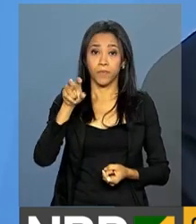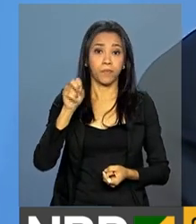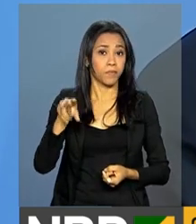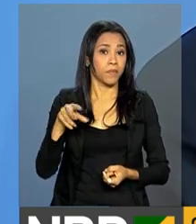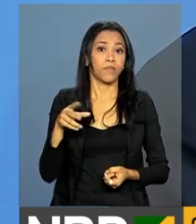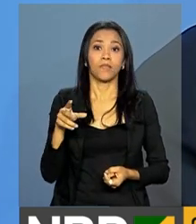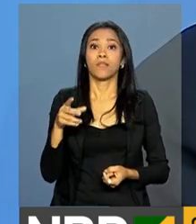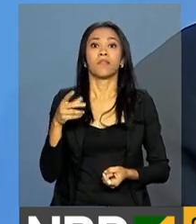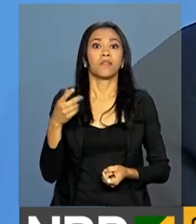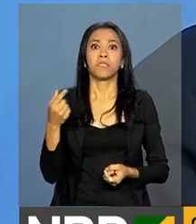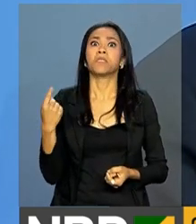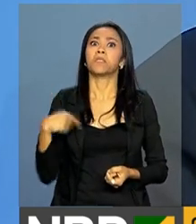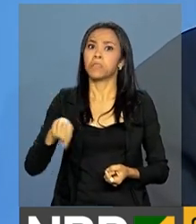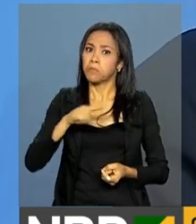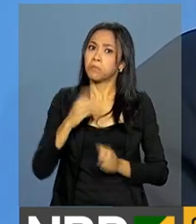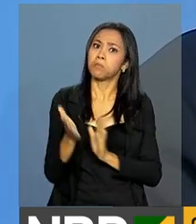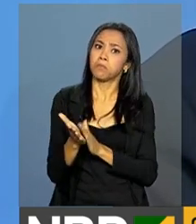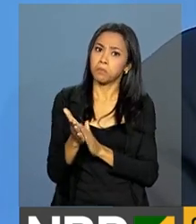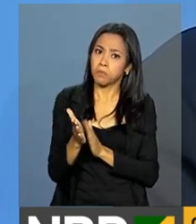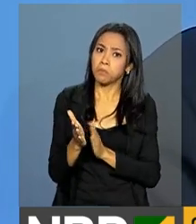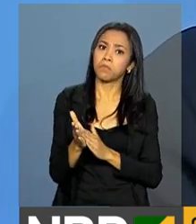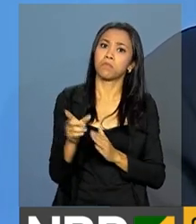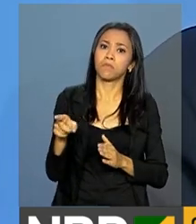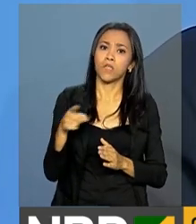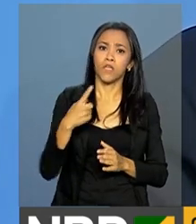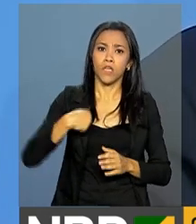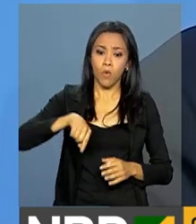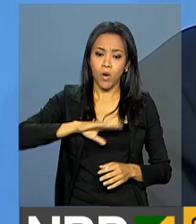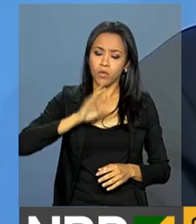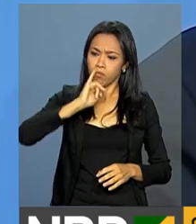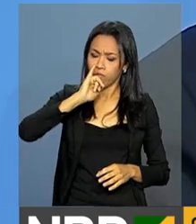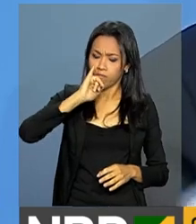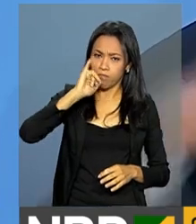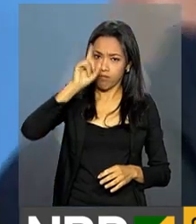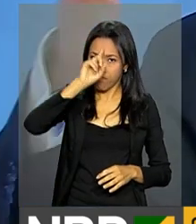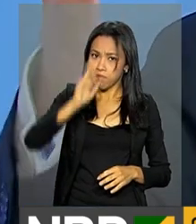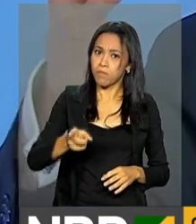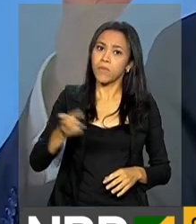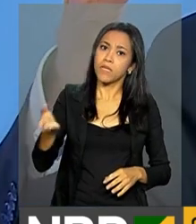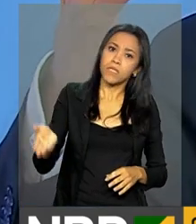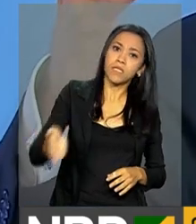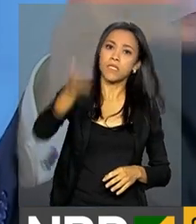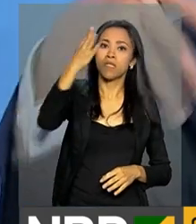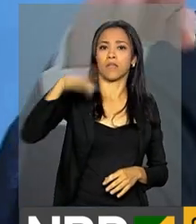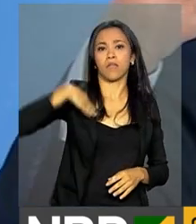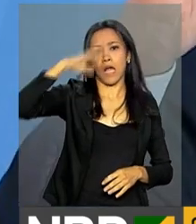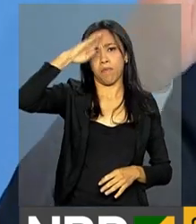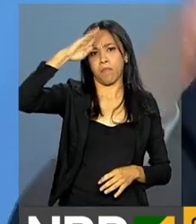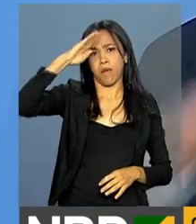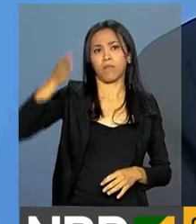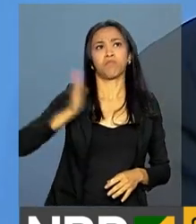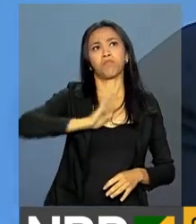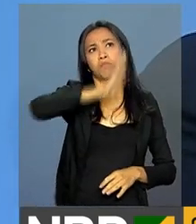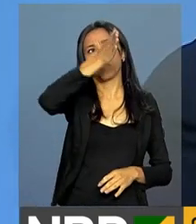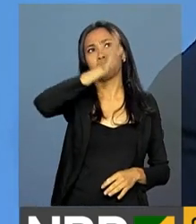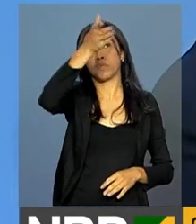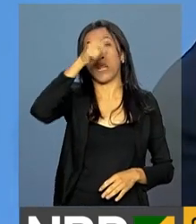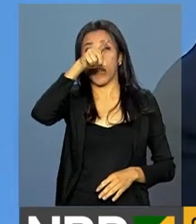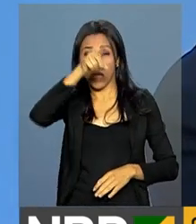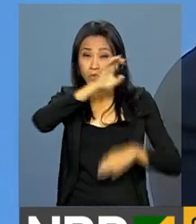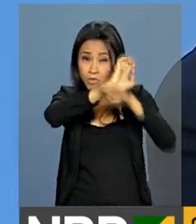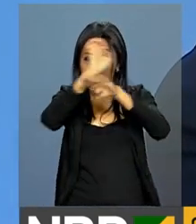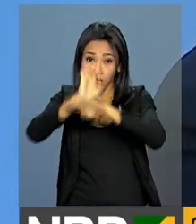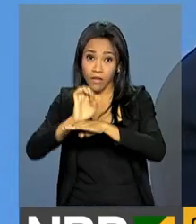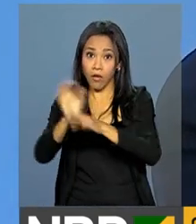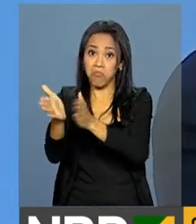aplauso extraordinário com que, ao determinarmos que as Forças Armadas fossem para certos estados, eram recebidos com salvas de